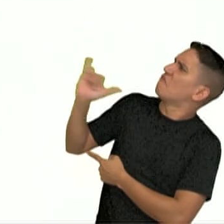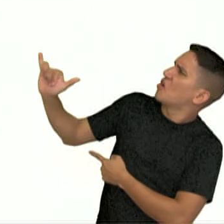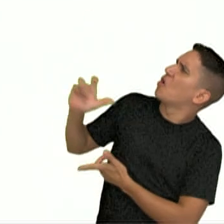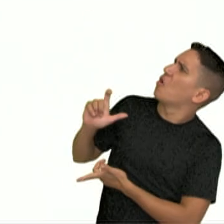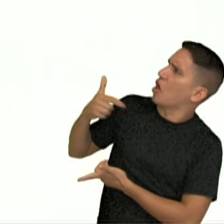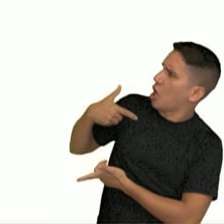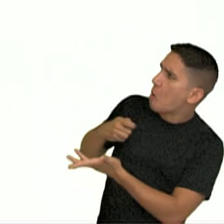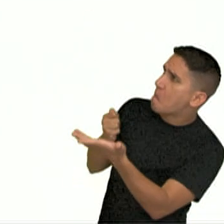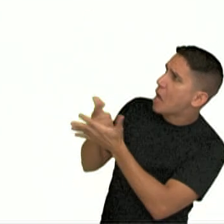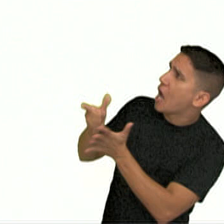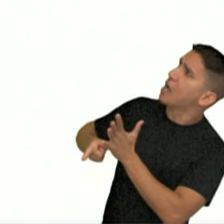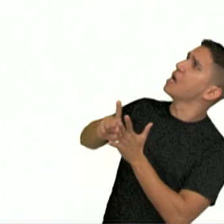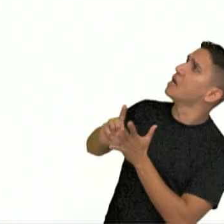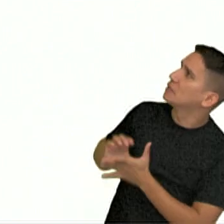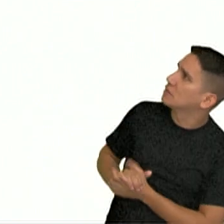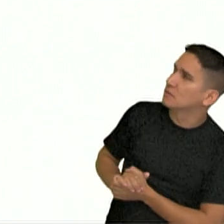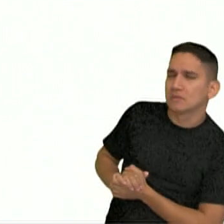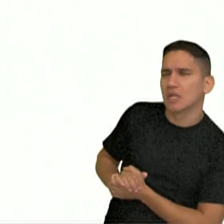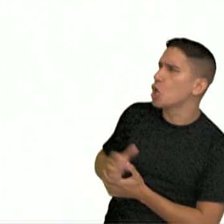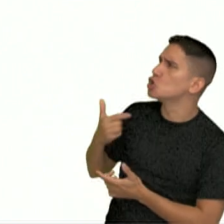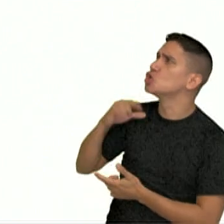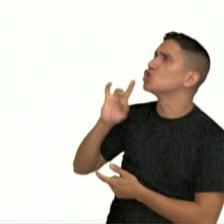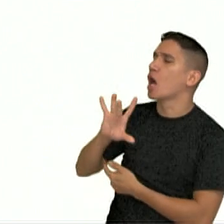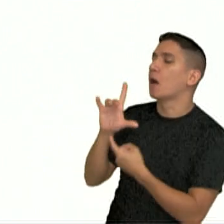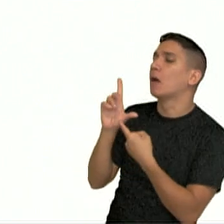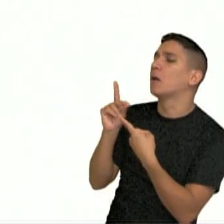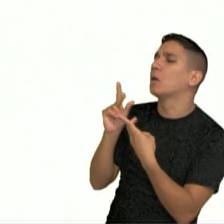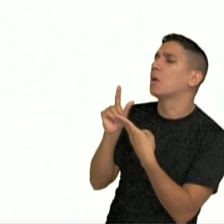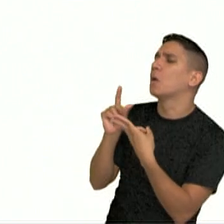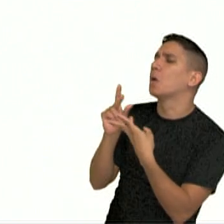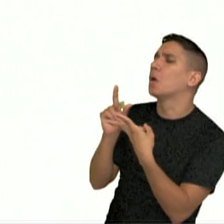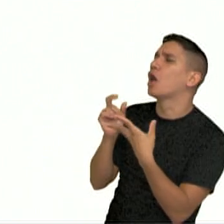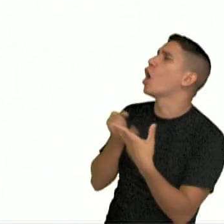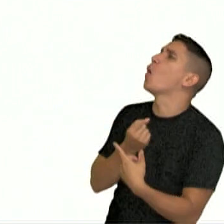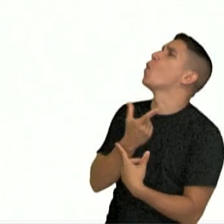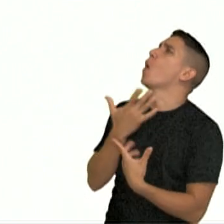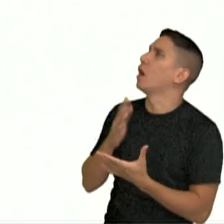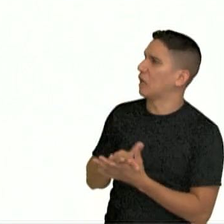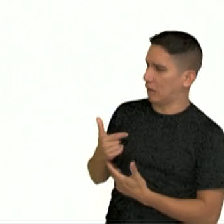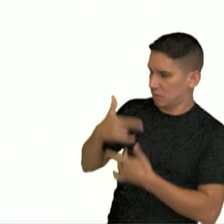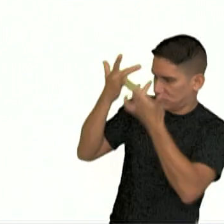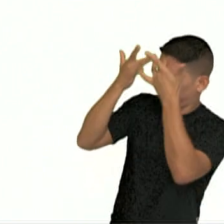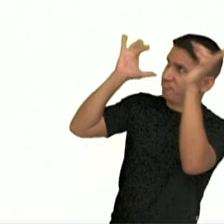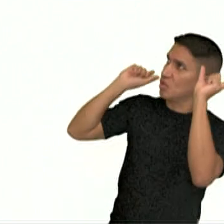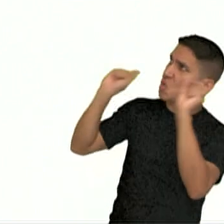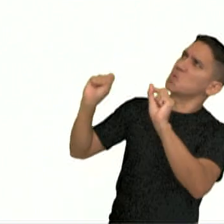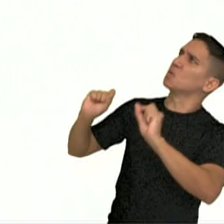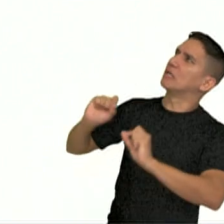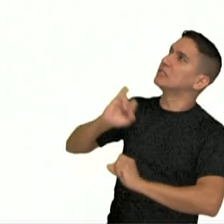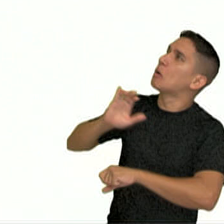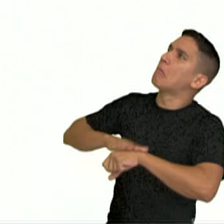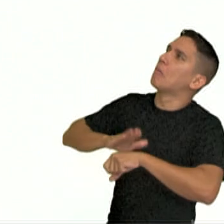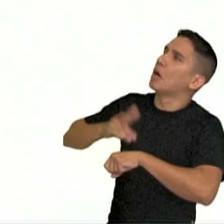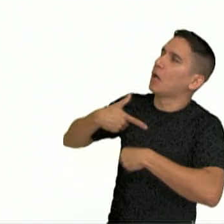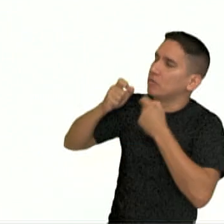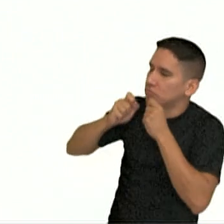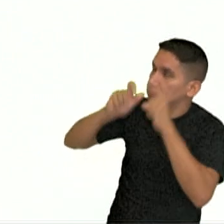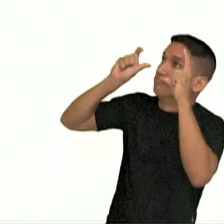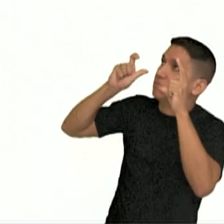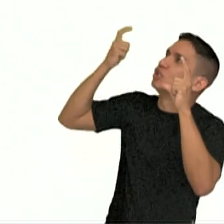pagar adiantado? Tô só contando. Vou lá saber se quando